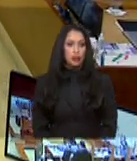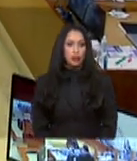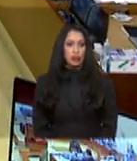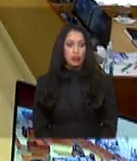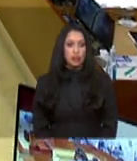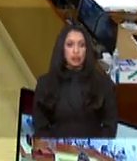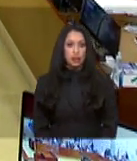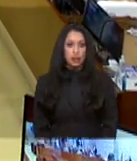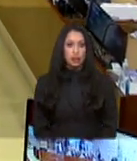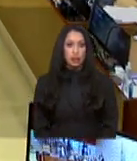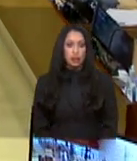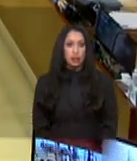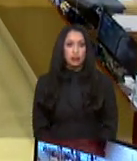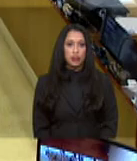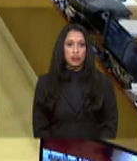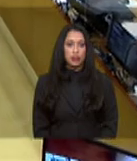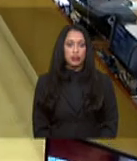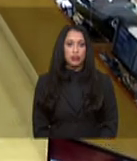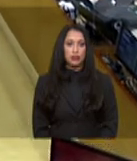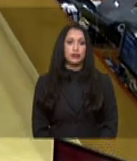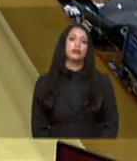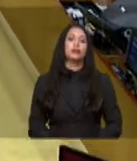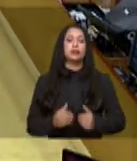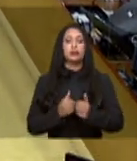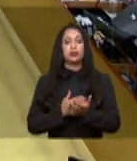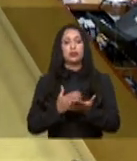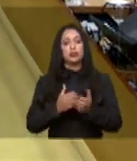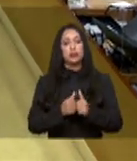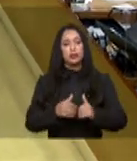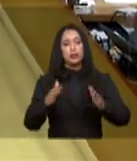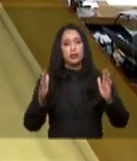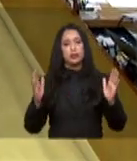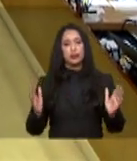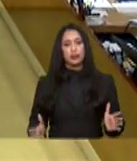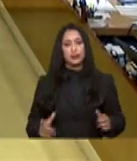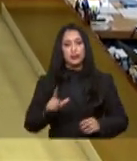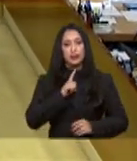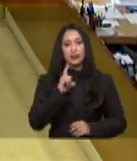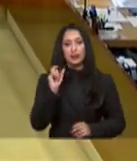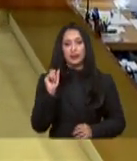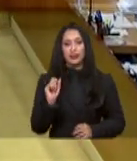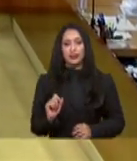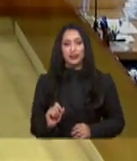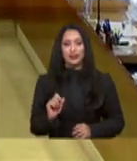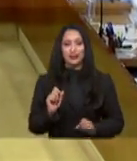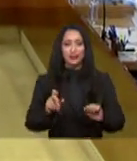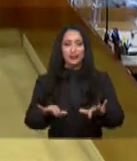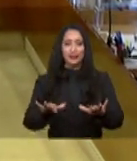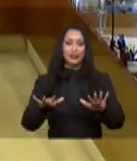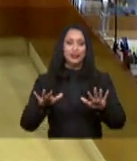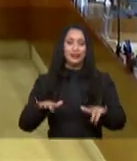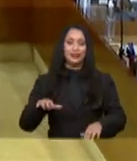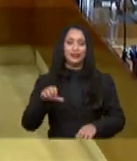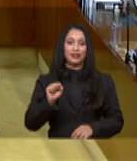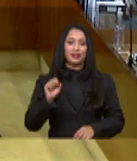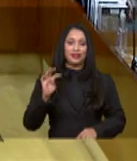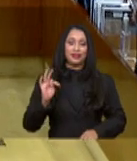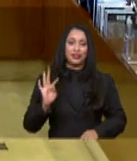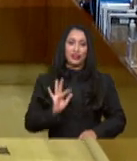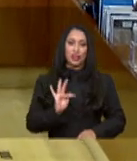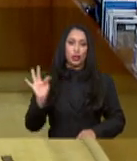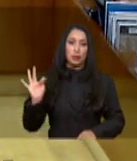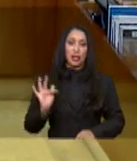Vamos dar início à abertura da oitava sessão do STF, o ministro presidente da Suprema Corte. Do Supremo Tribunal